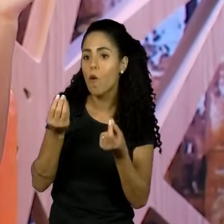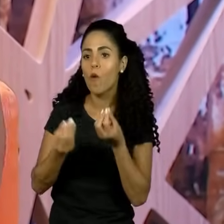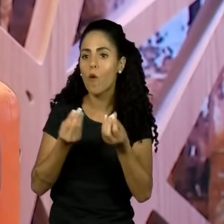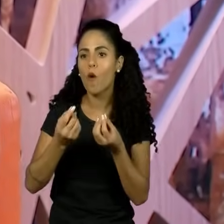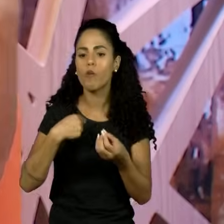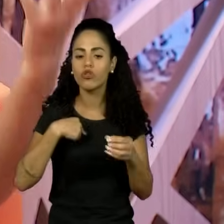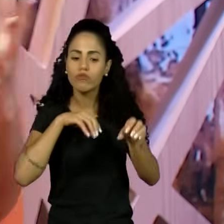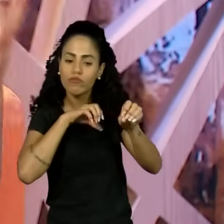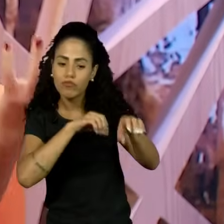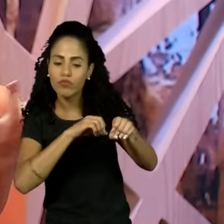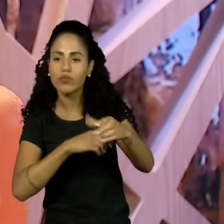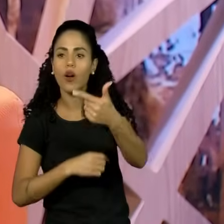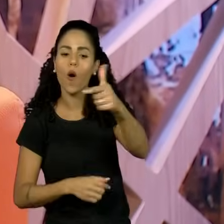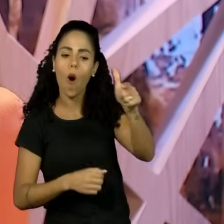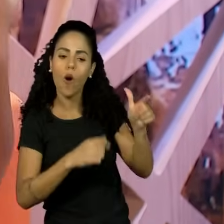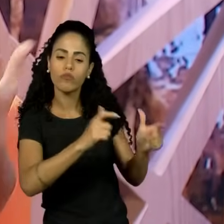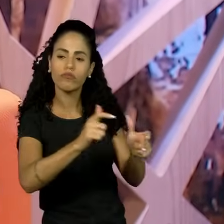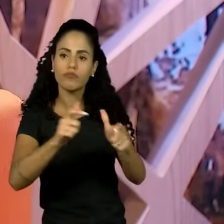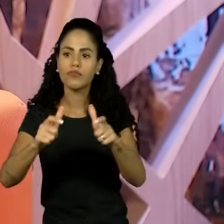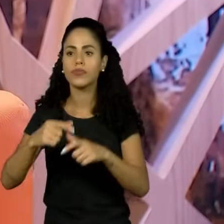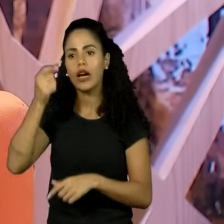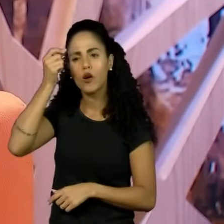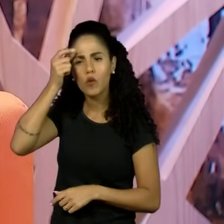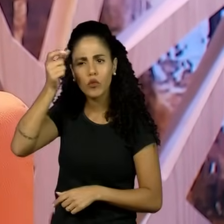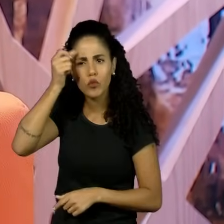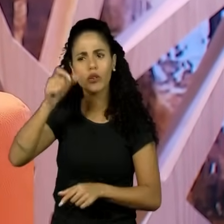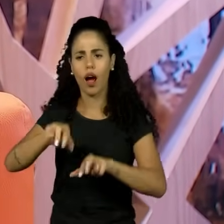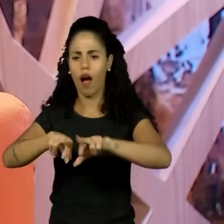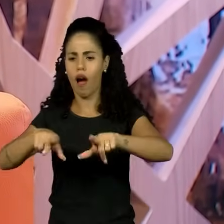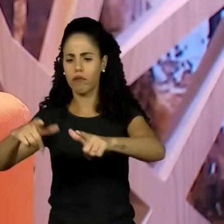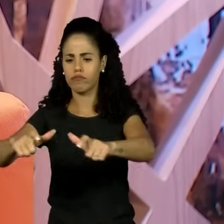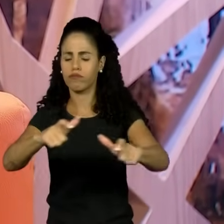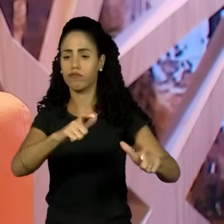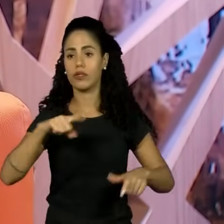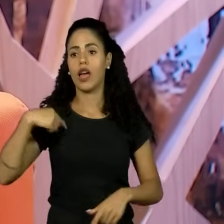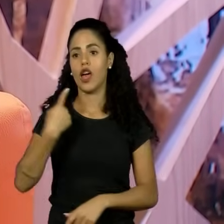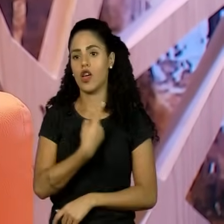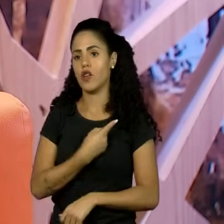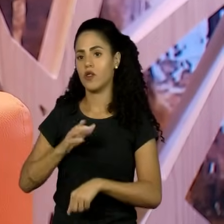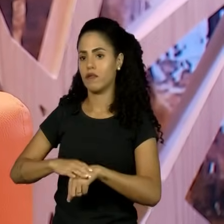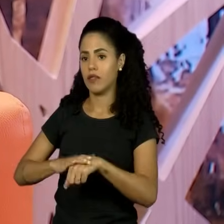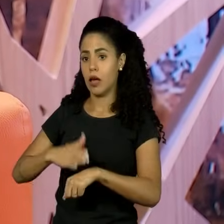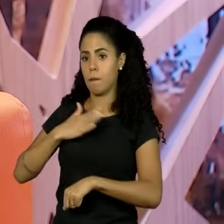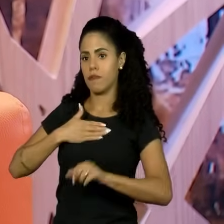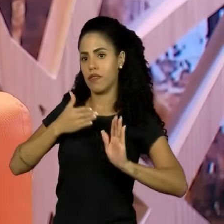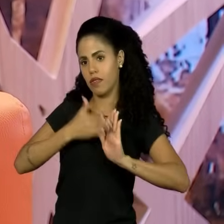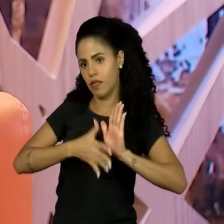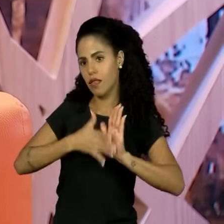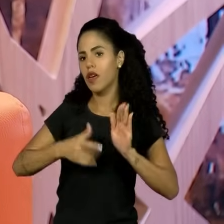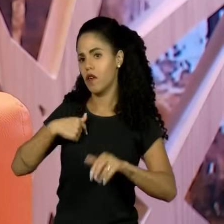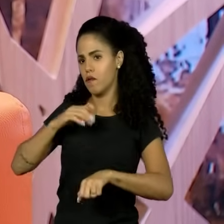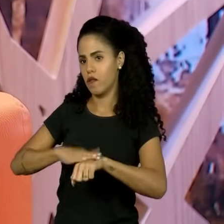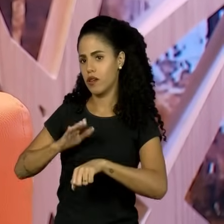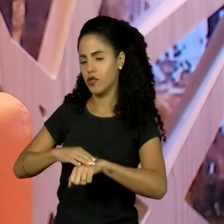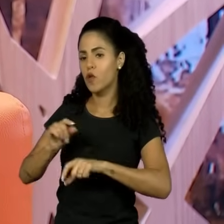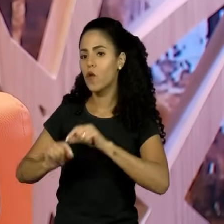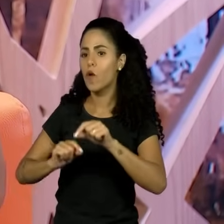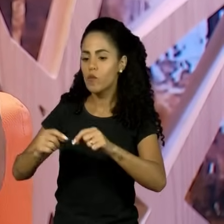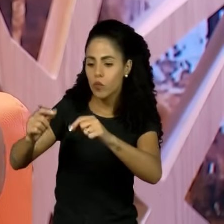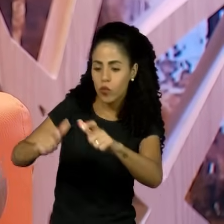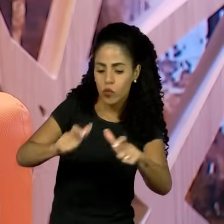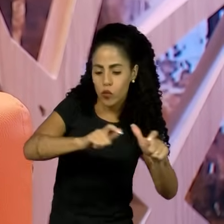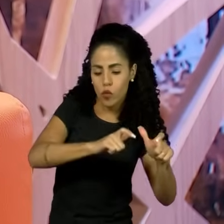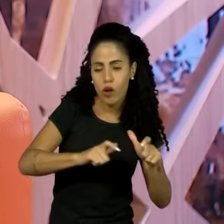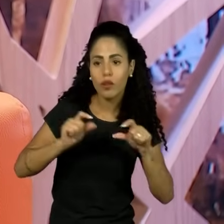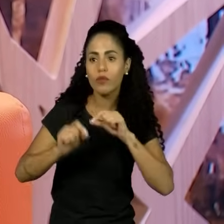espaços de aprendizagem outros, assim, então centros culturais, etc. A gente faz isso na Game Art já há muito tempo, que é mediar espaços